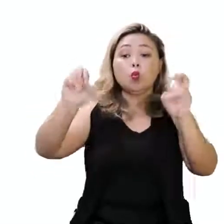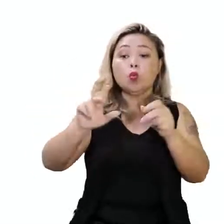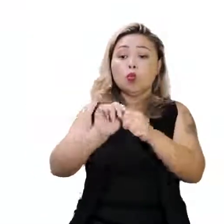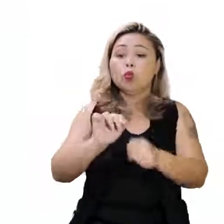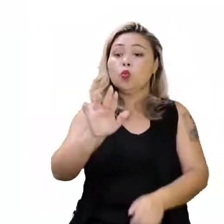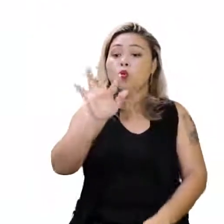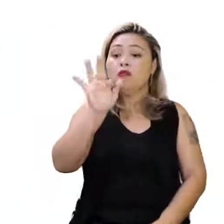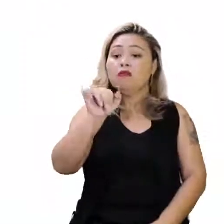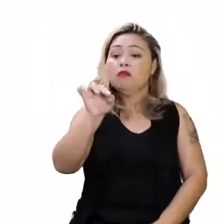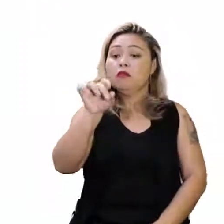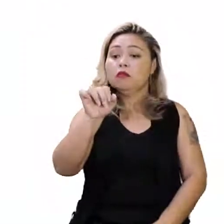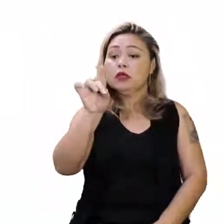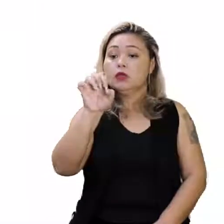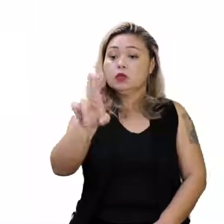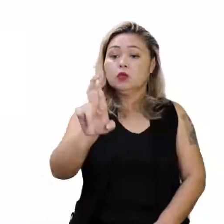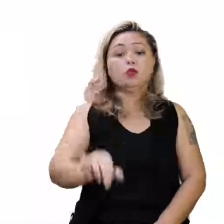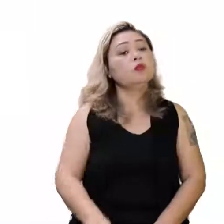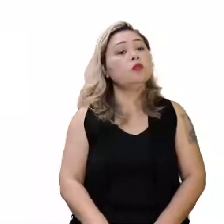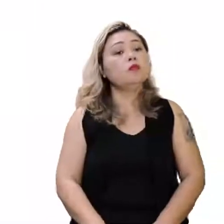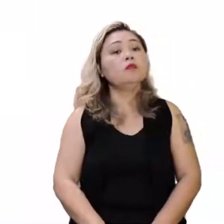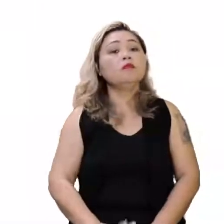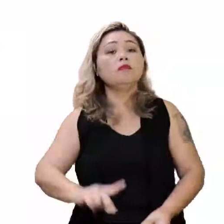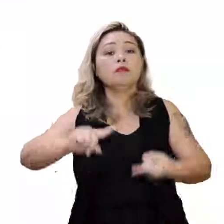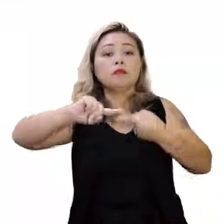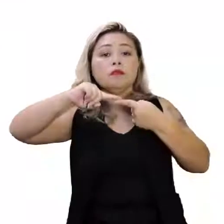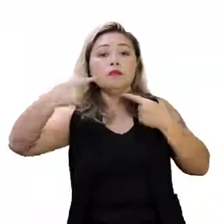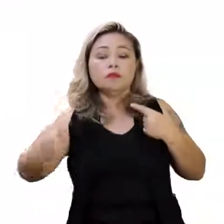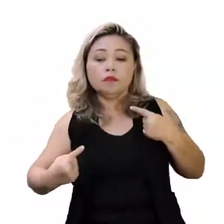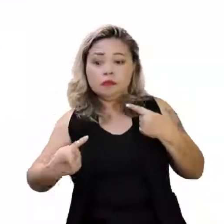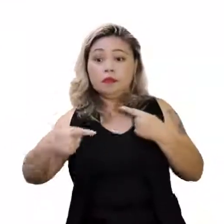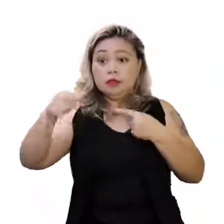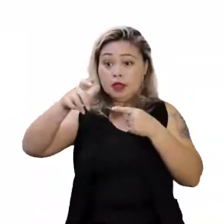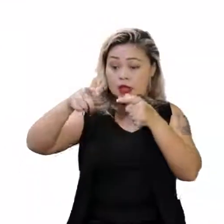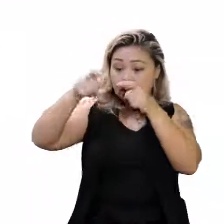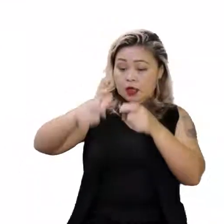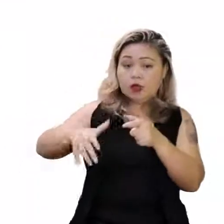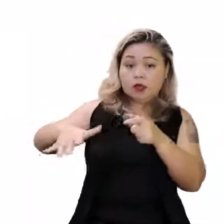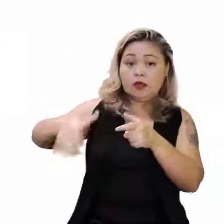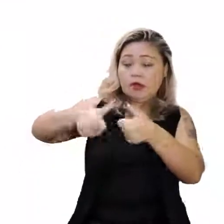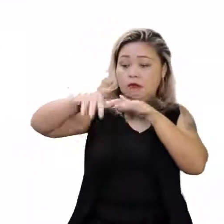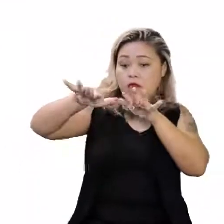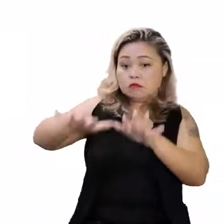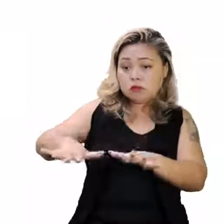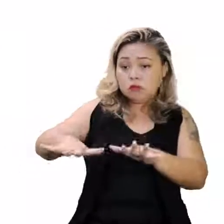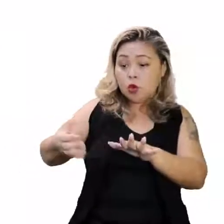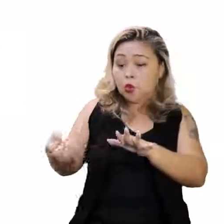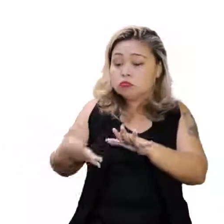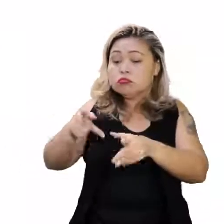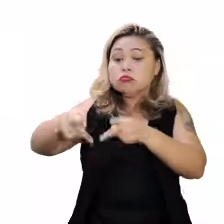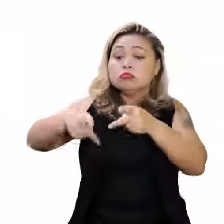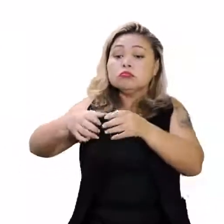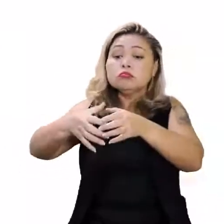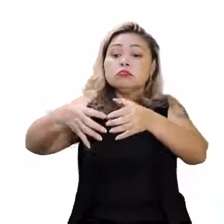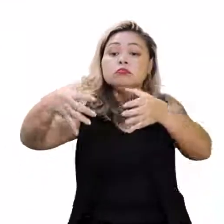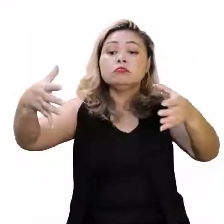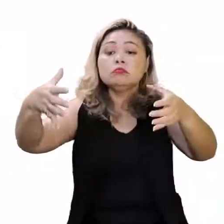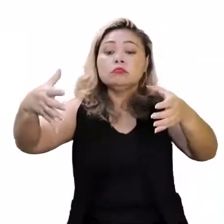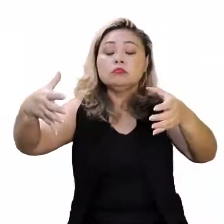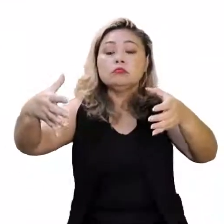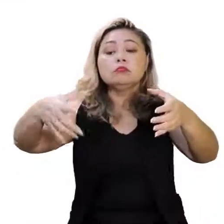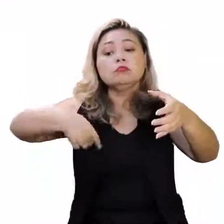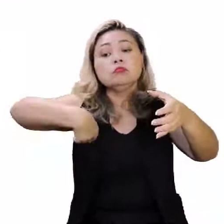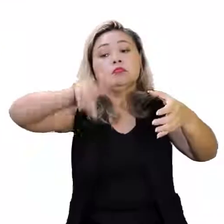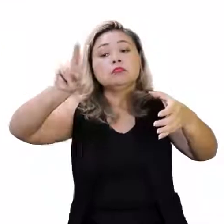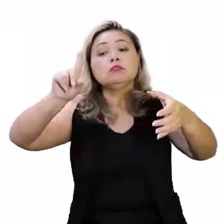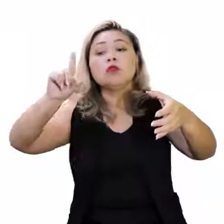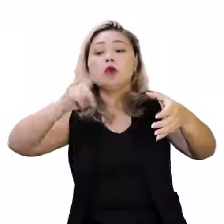fundador. Seguindo, os genes dos membros fundadores daquela que acaba por se tornar uma grande população tornam-se muito